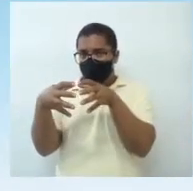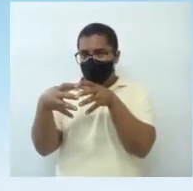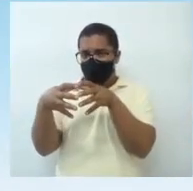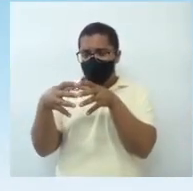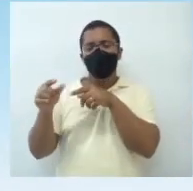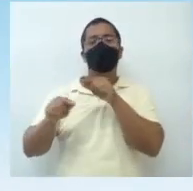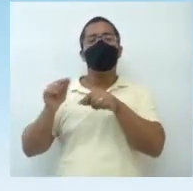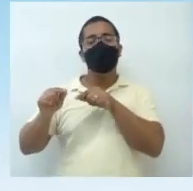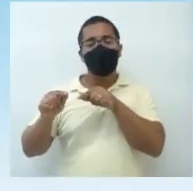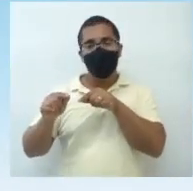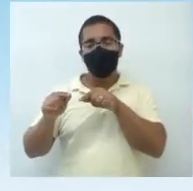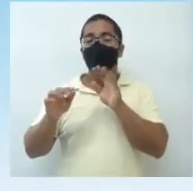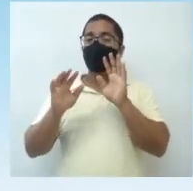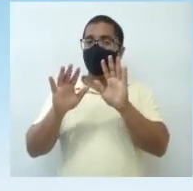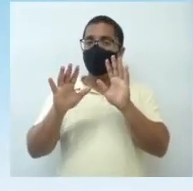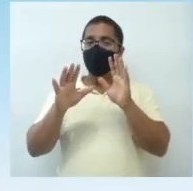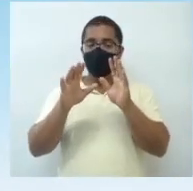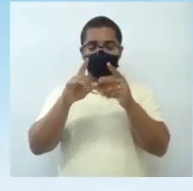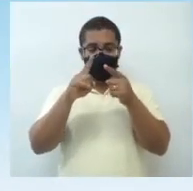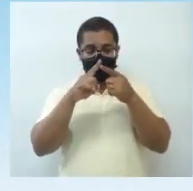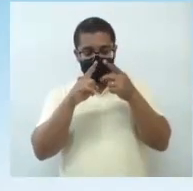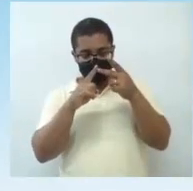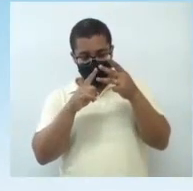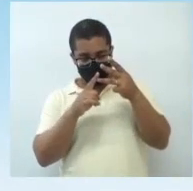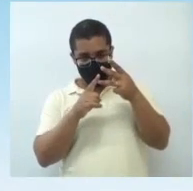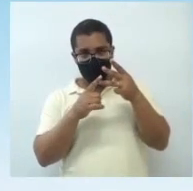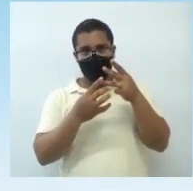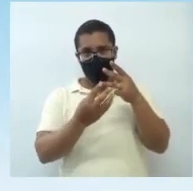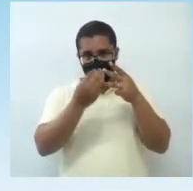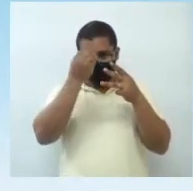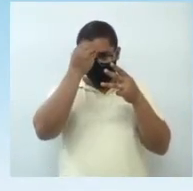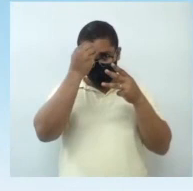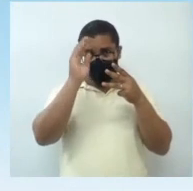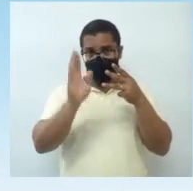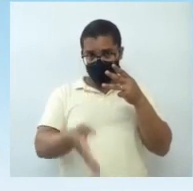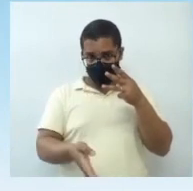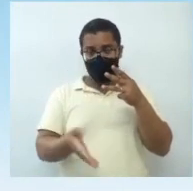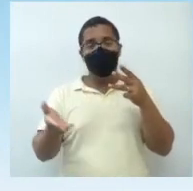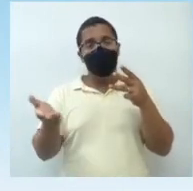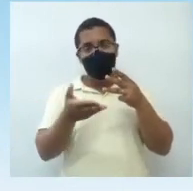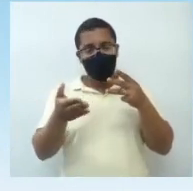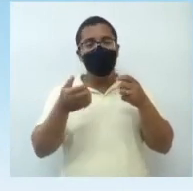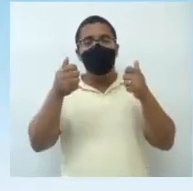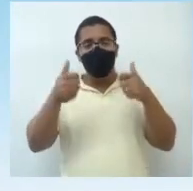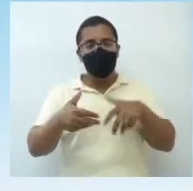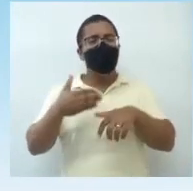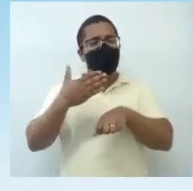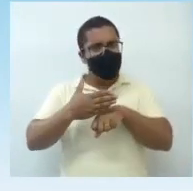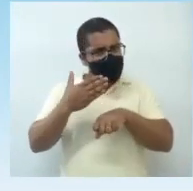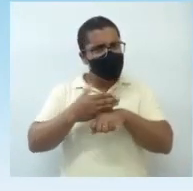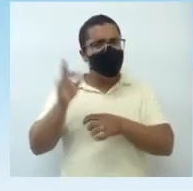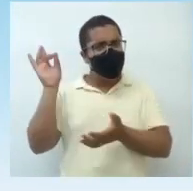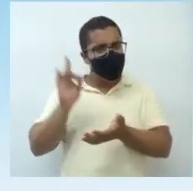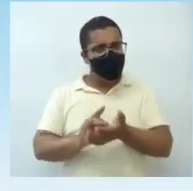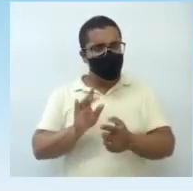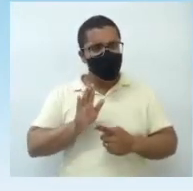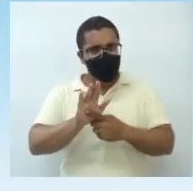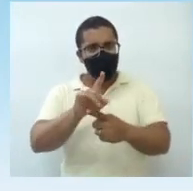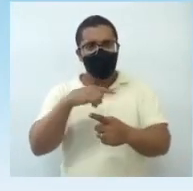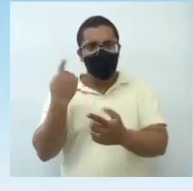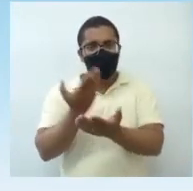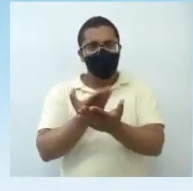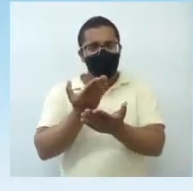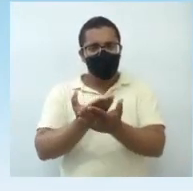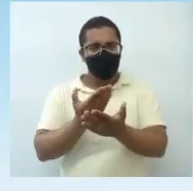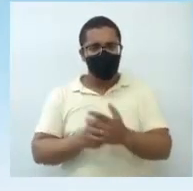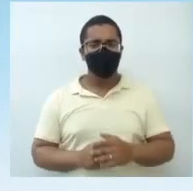pegar agora esses conceitos e imaginarmos o que é que ele quer dizer de uma forma bem prática para o nosso estudo filosófico o